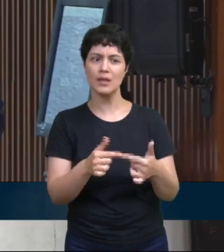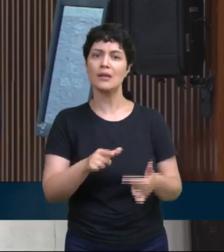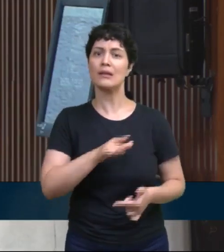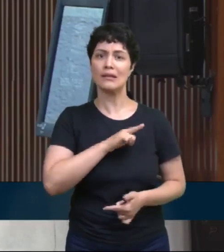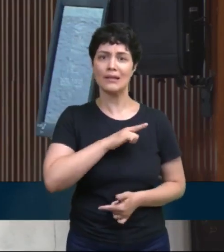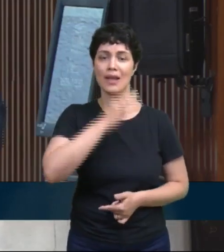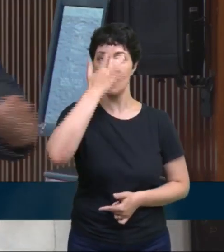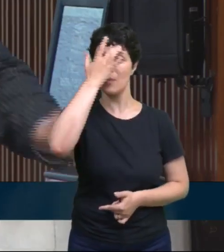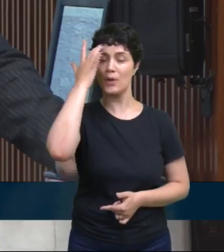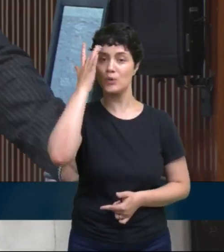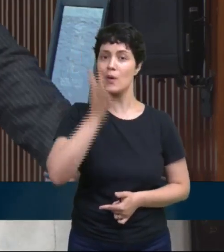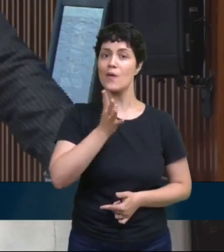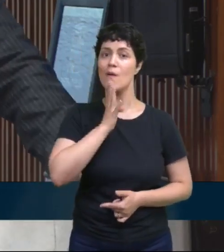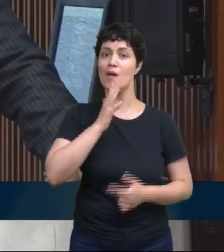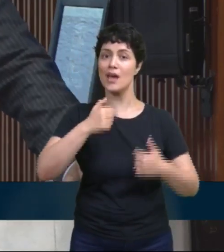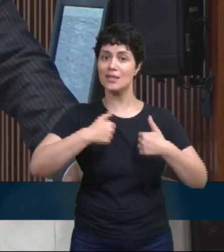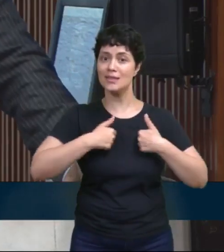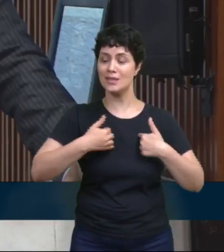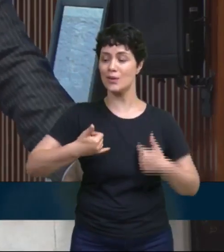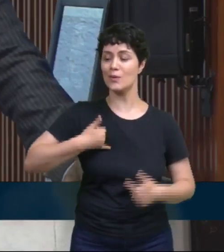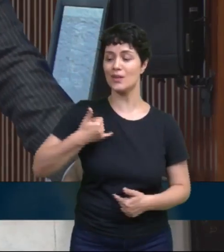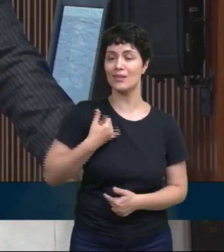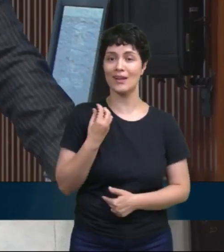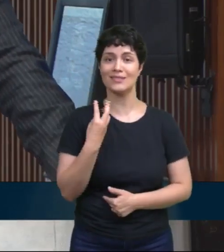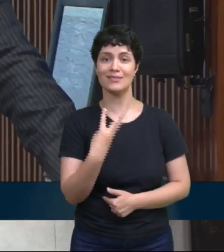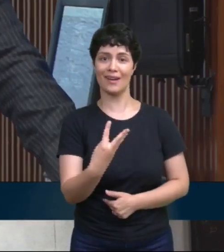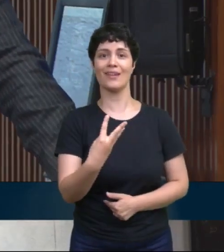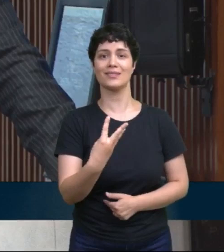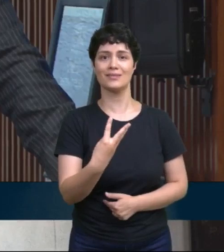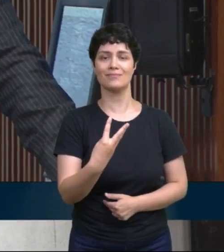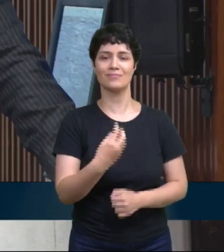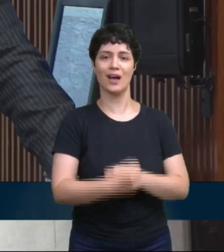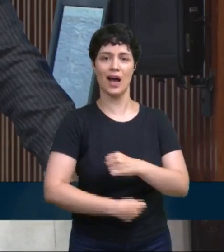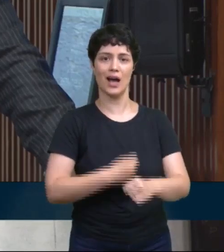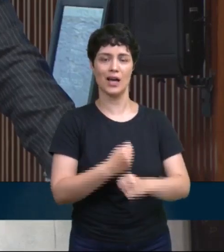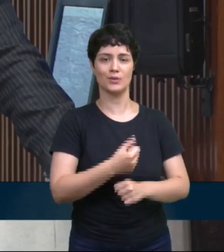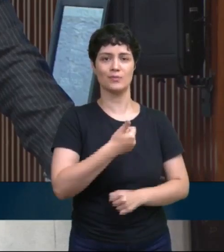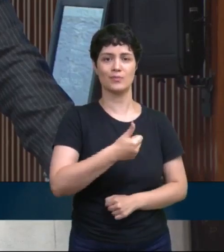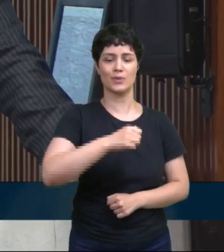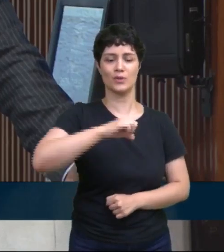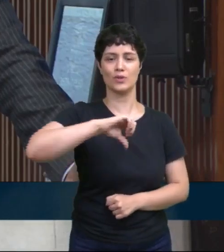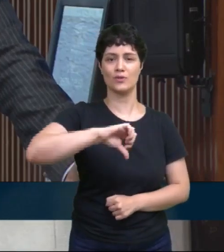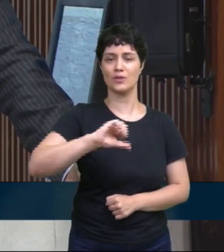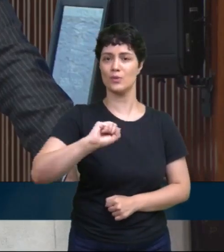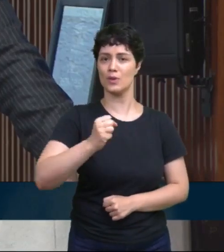anos de idade, de 1982.